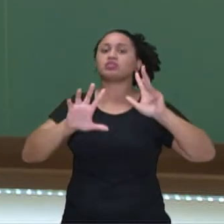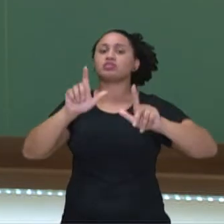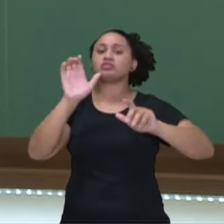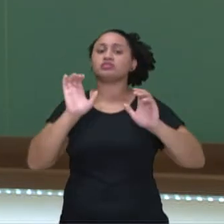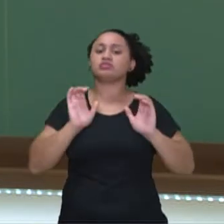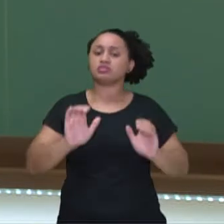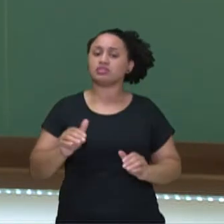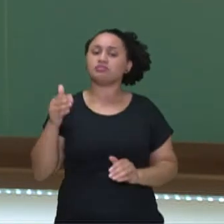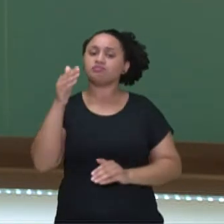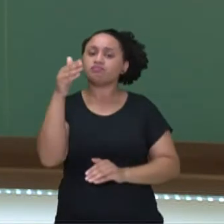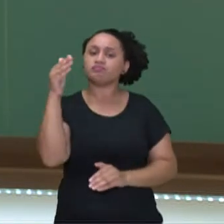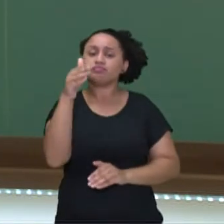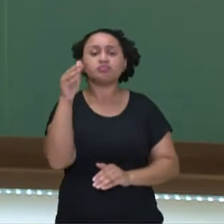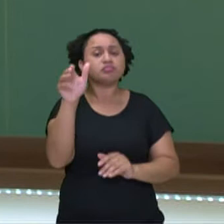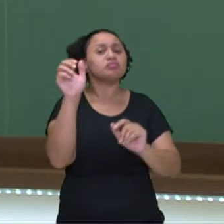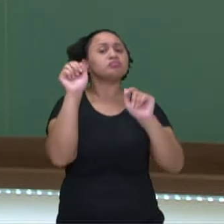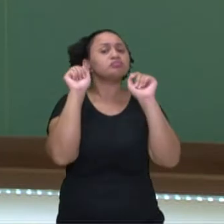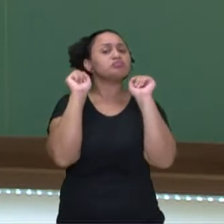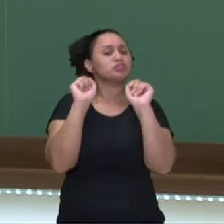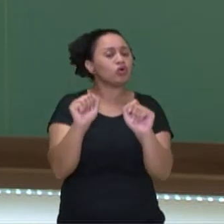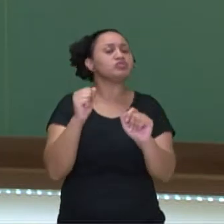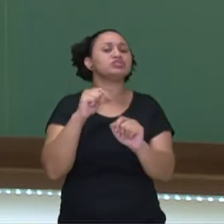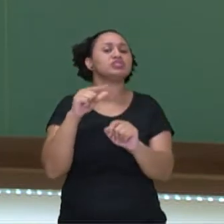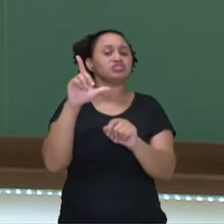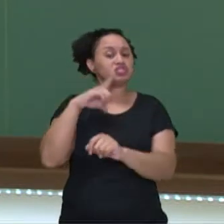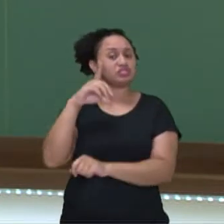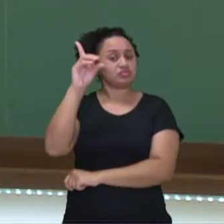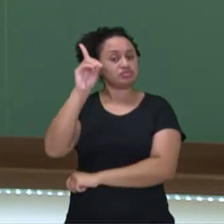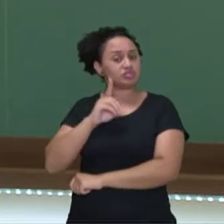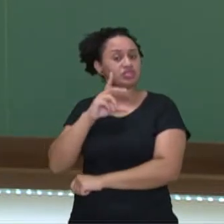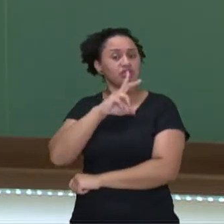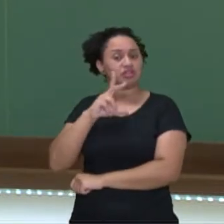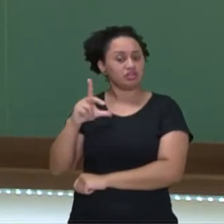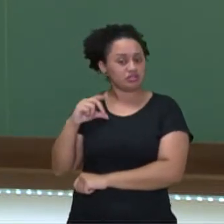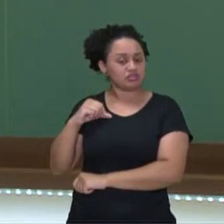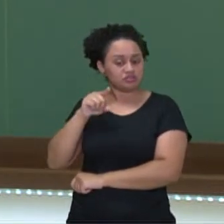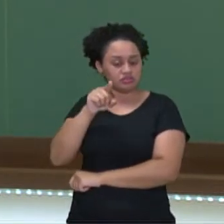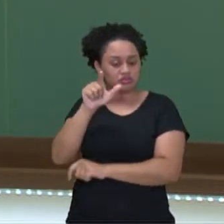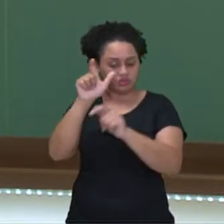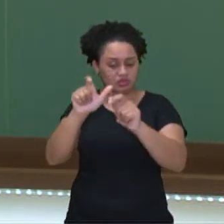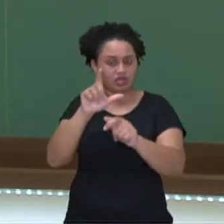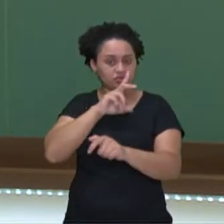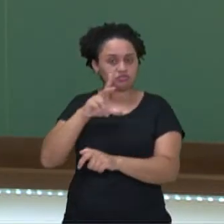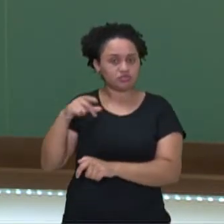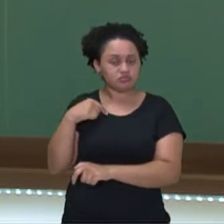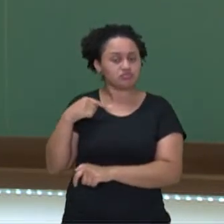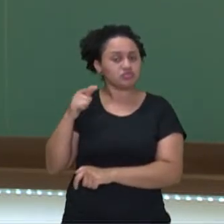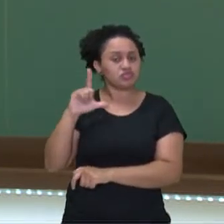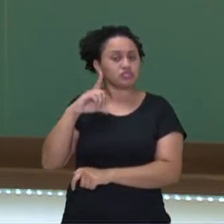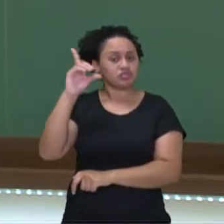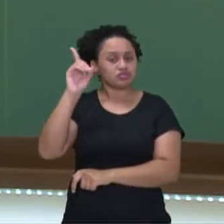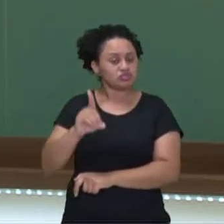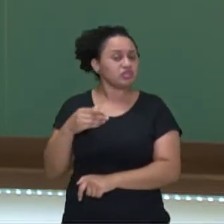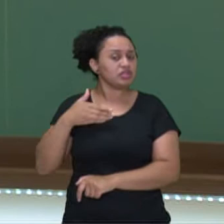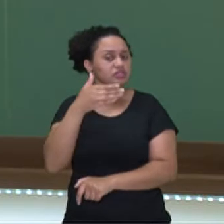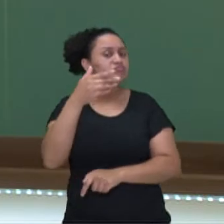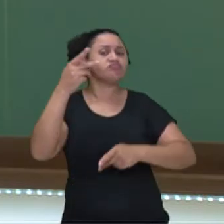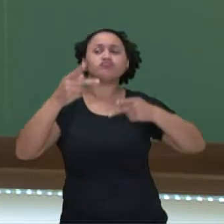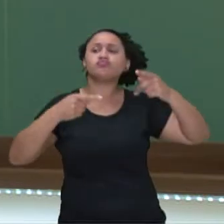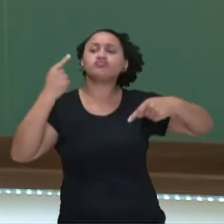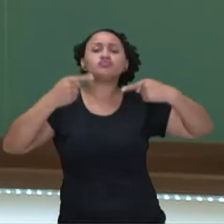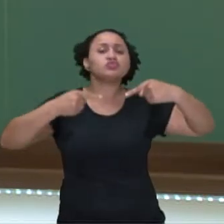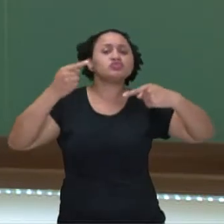participativa. Todos os cidadãos tinham igual possibilidade de irem para o espaço público discutir